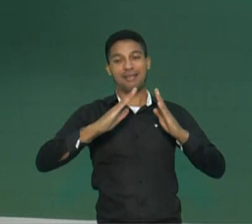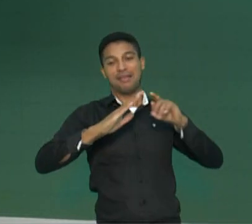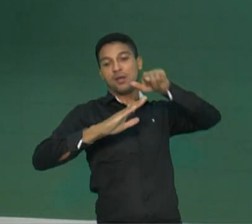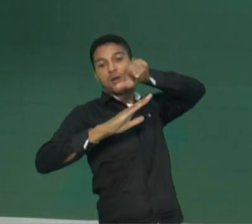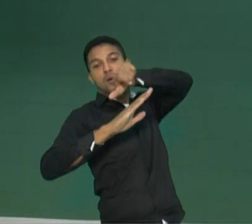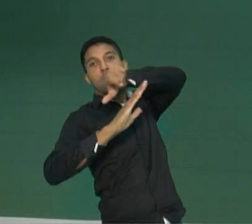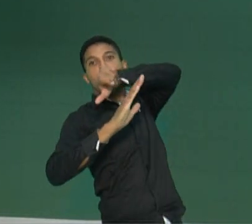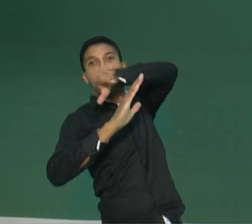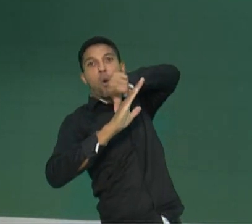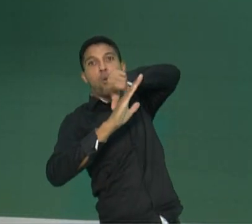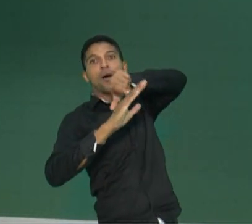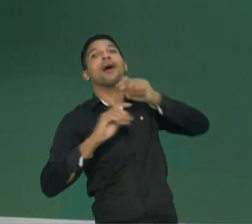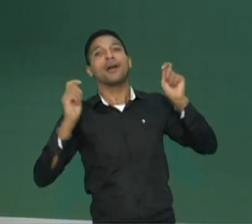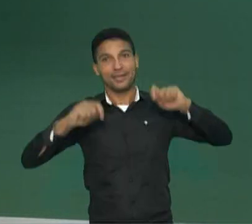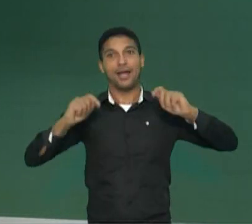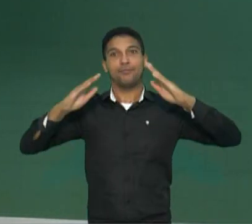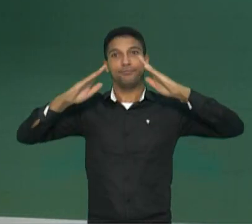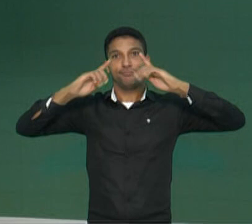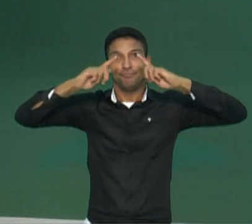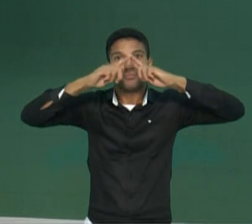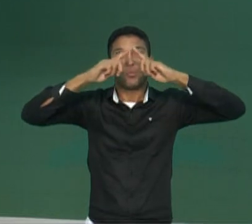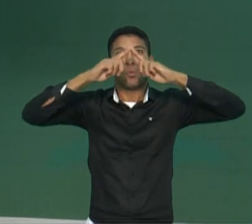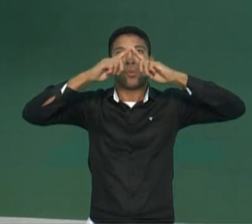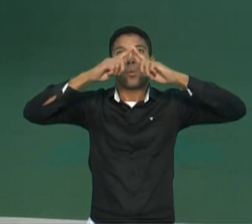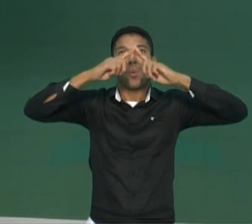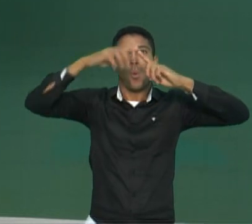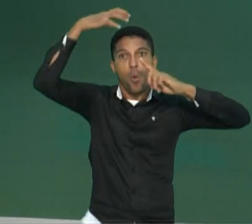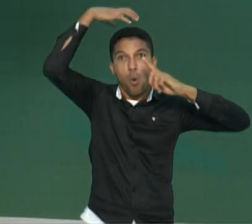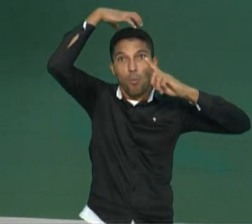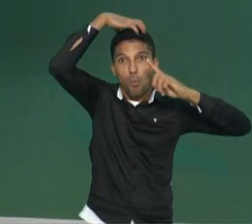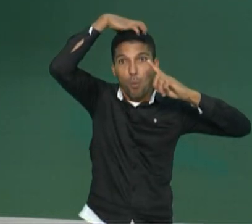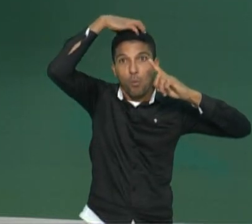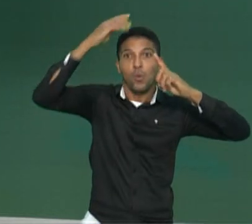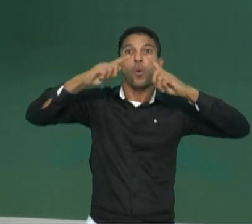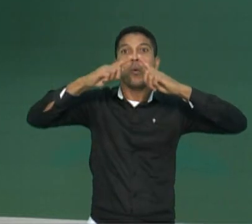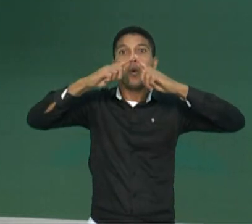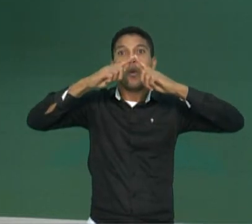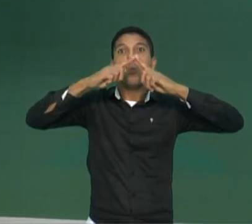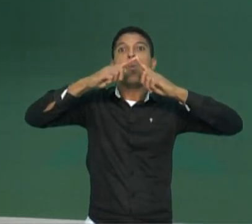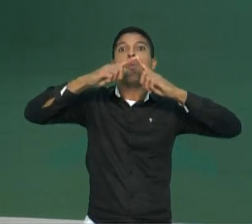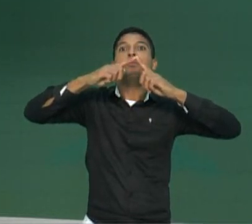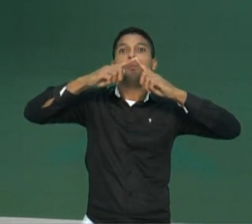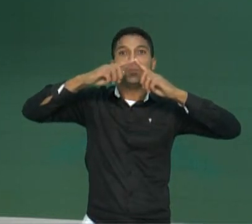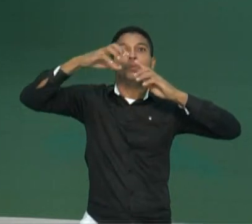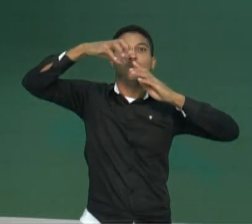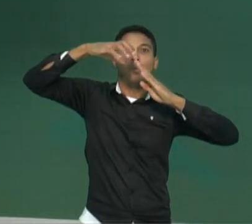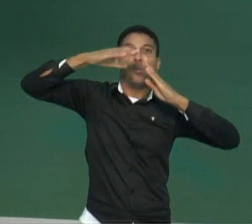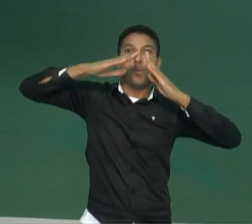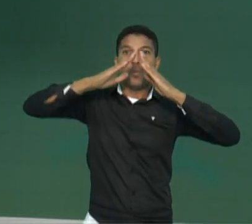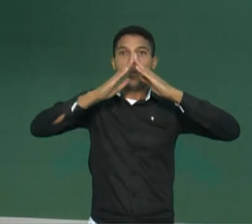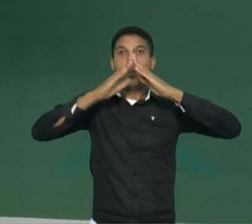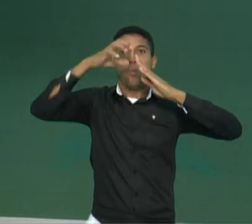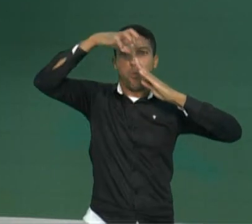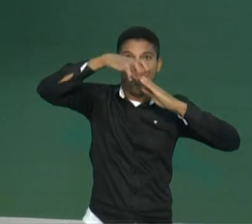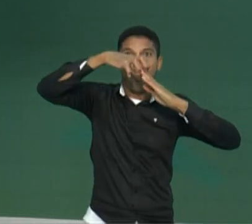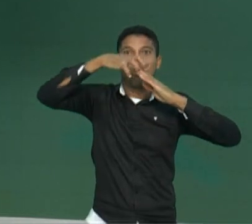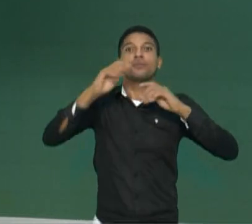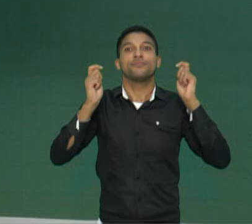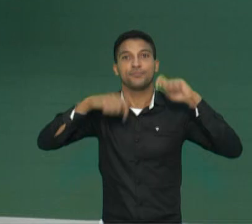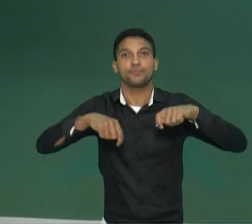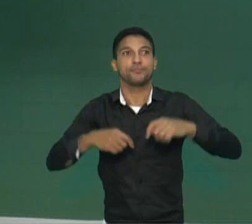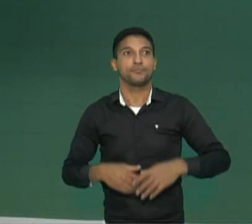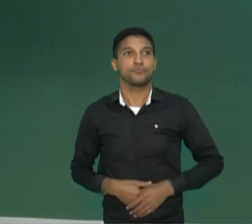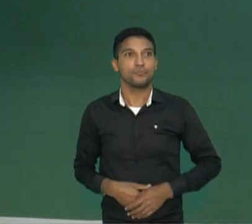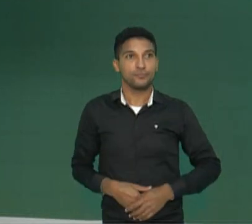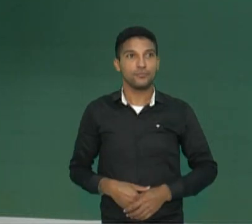Então aqui mudamos a entrada principal também, como já falei, foram 3 portadas, porque lembra que era um problema que já tinha começado lá na românica. Os fiéis